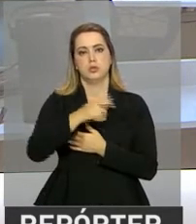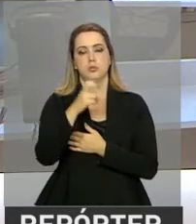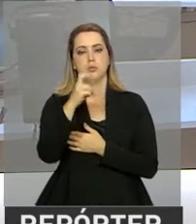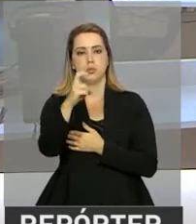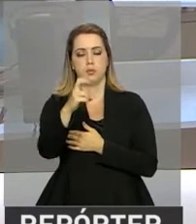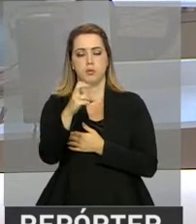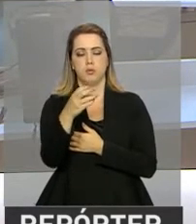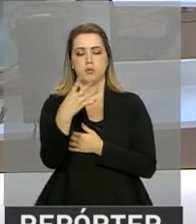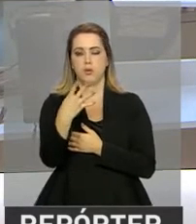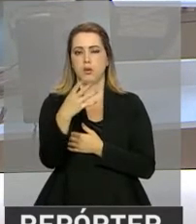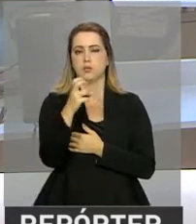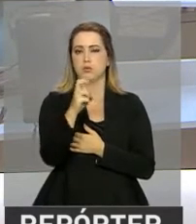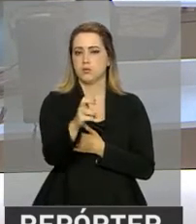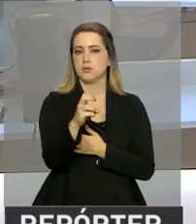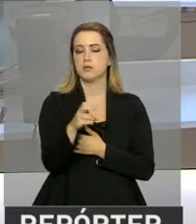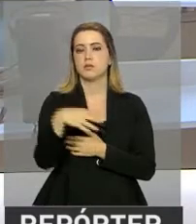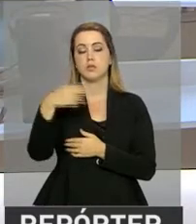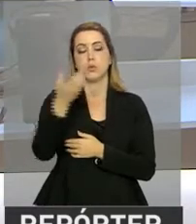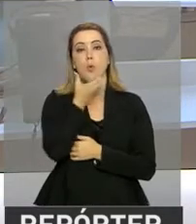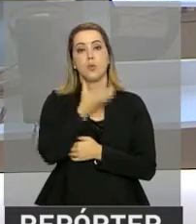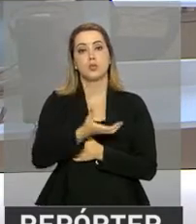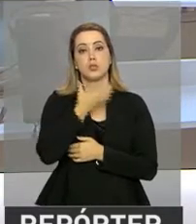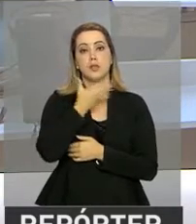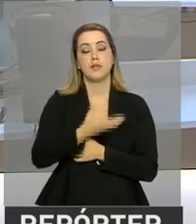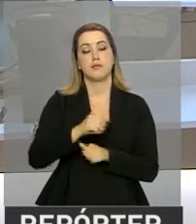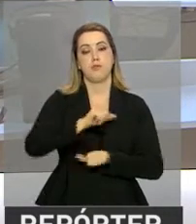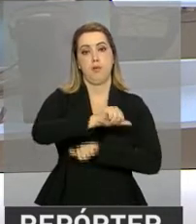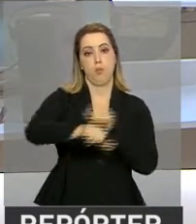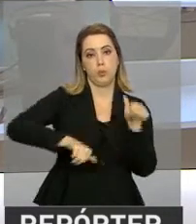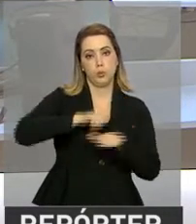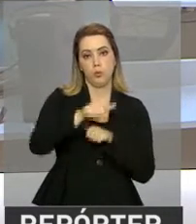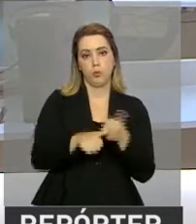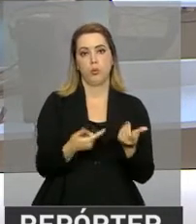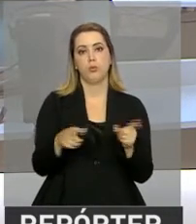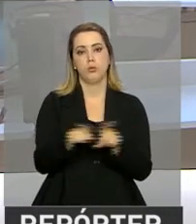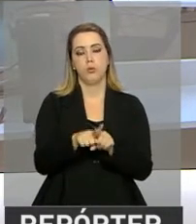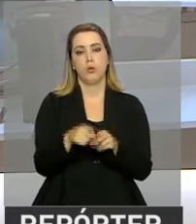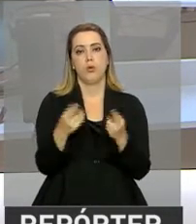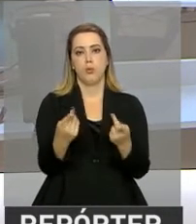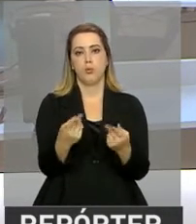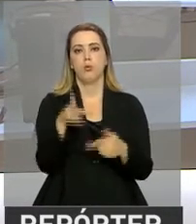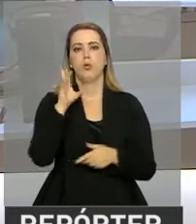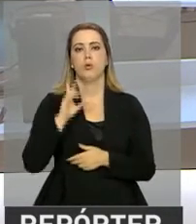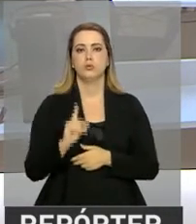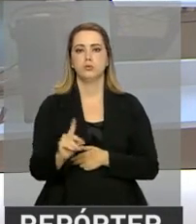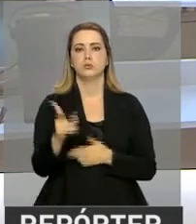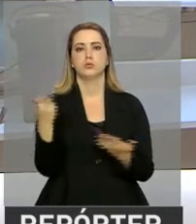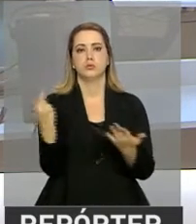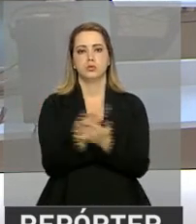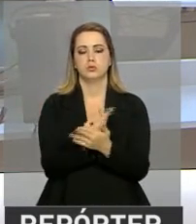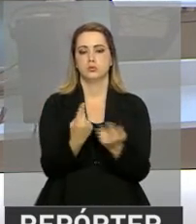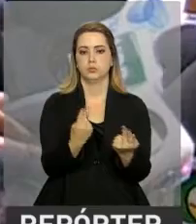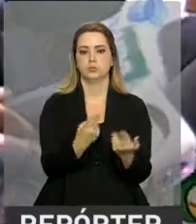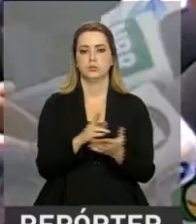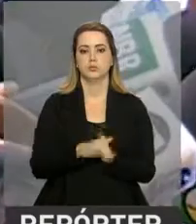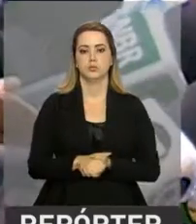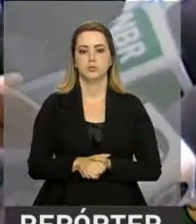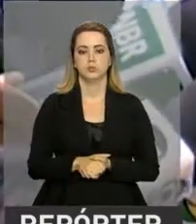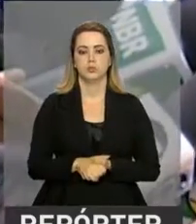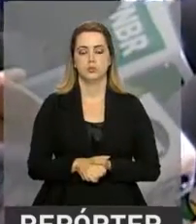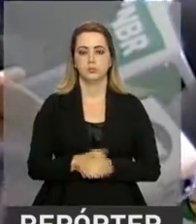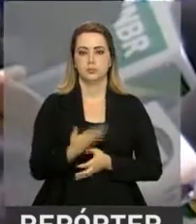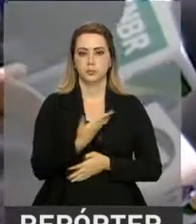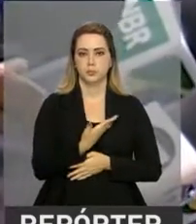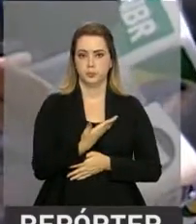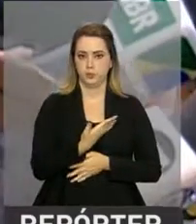garante que os alunos que fizerem as provas em dezembro terão os mesmos direitos que os que realizarem agora a